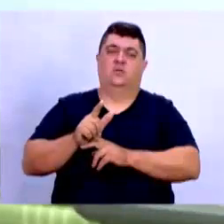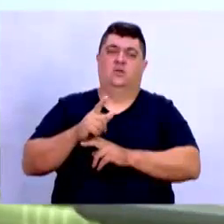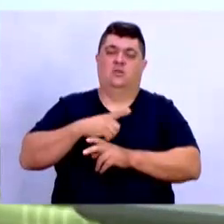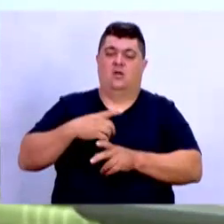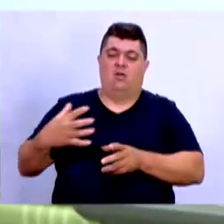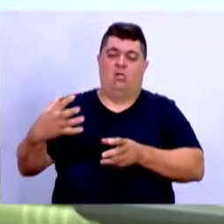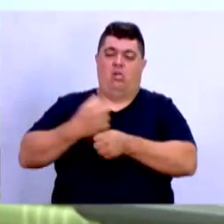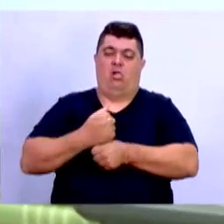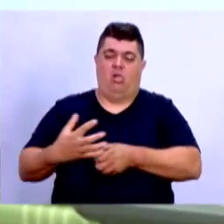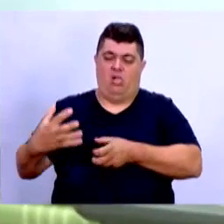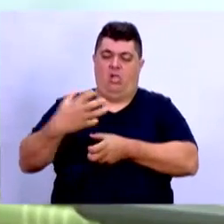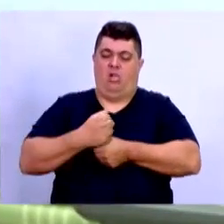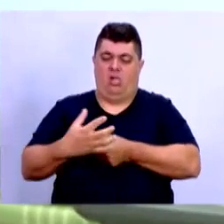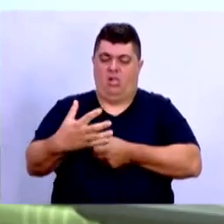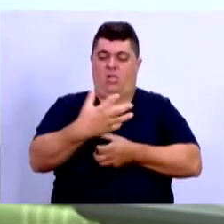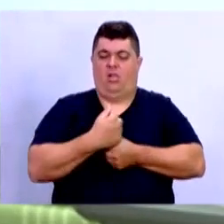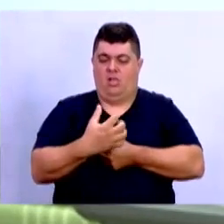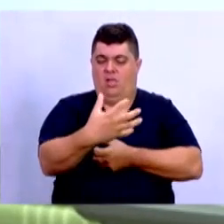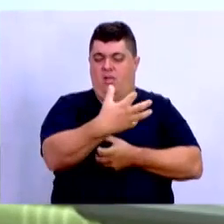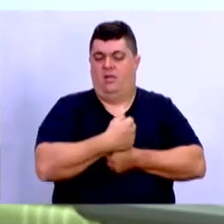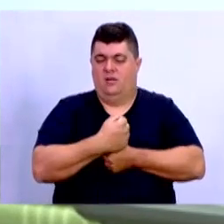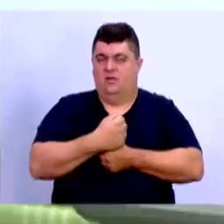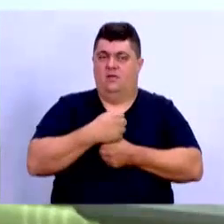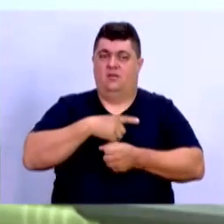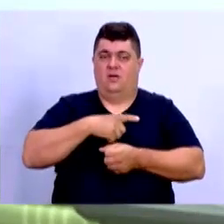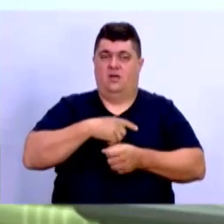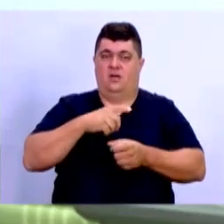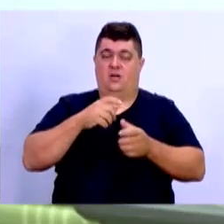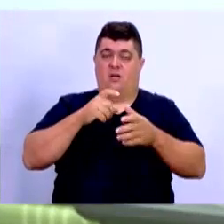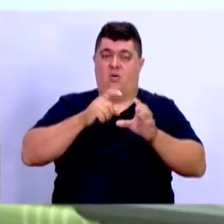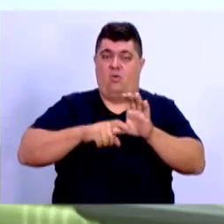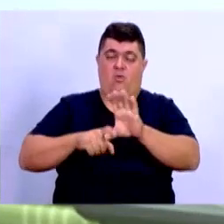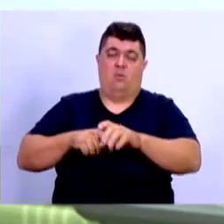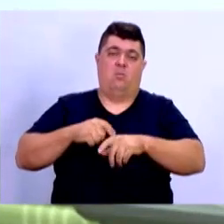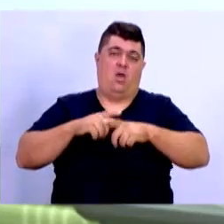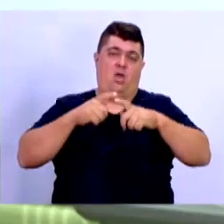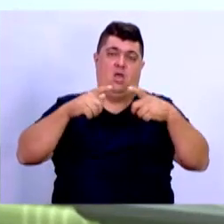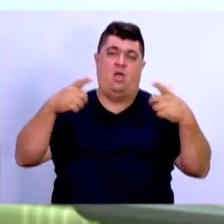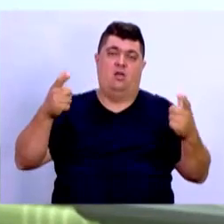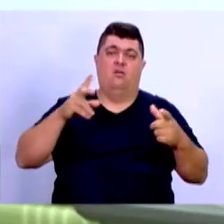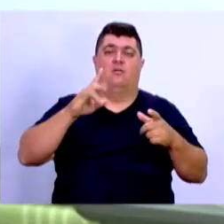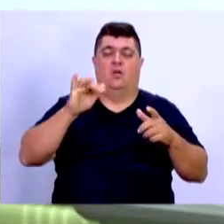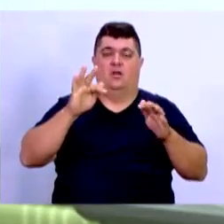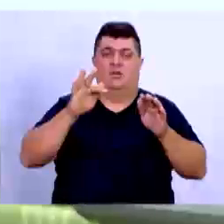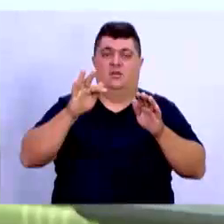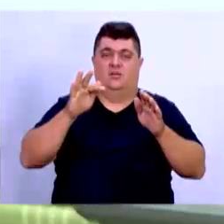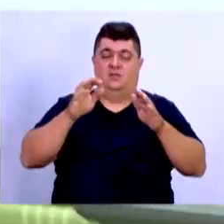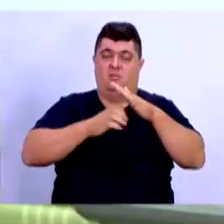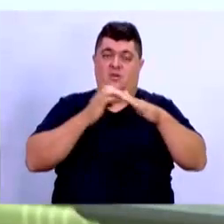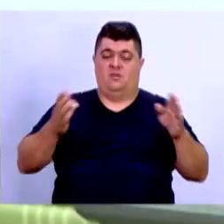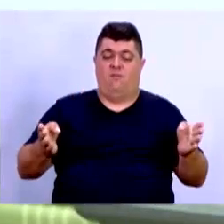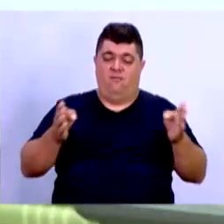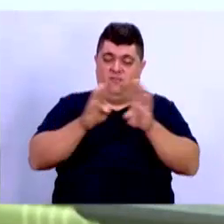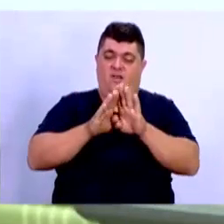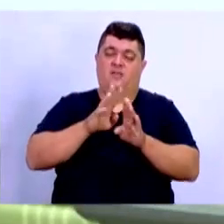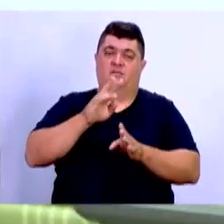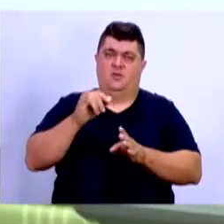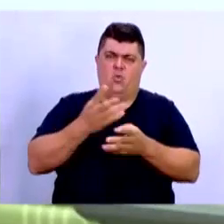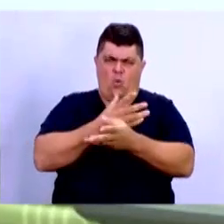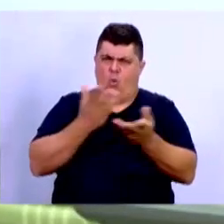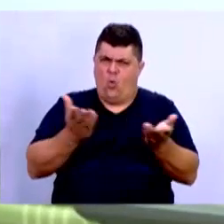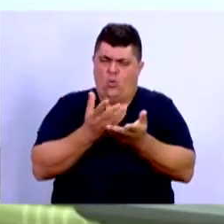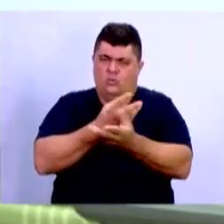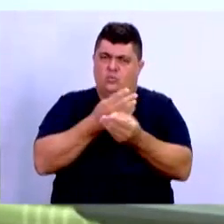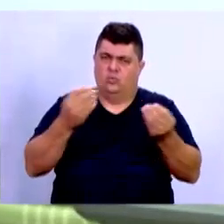gerar mais conta e vai virar assim uma bola de neve e a empresa ela vai acabar o quê? Falindo. E muitas empresas hoje